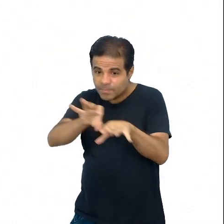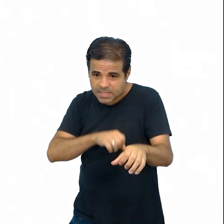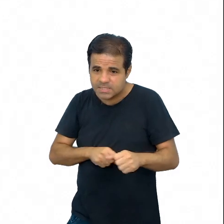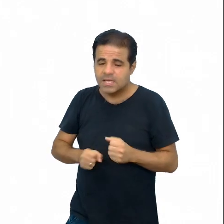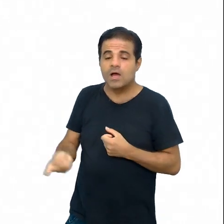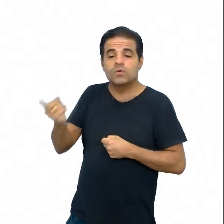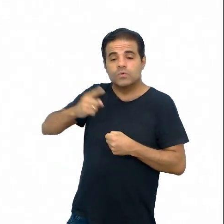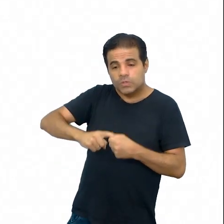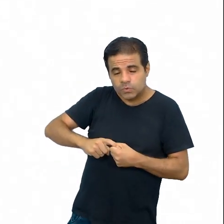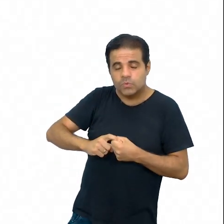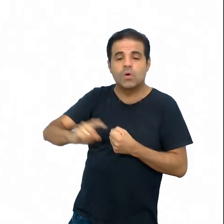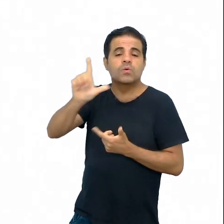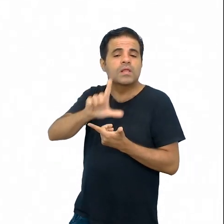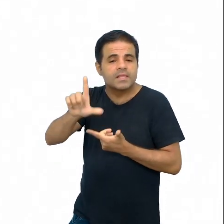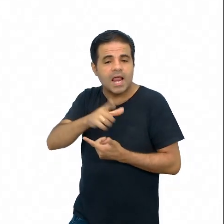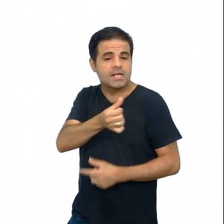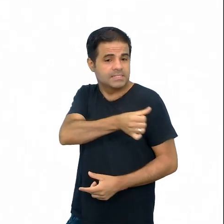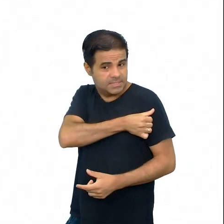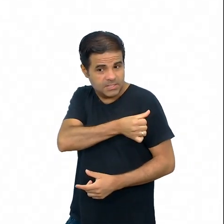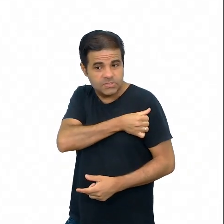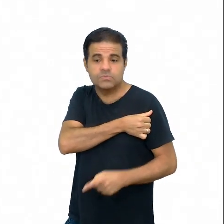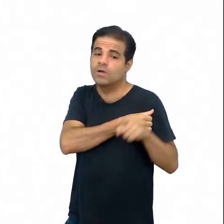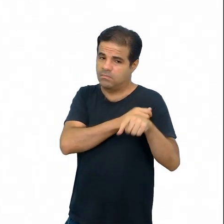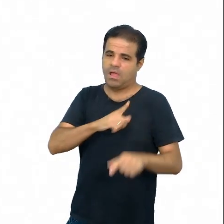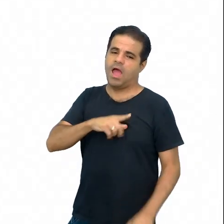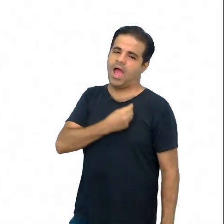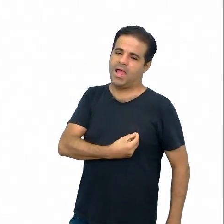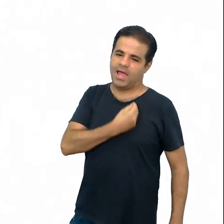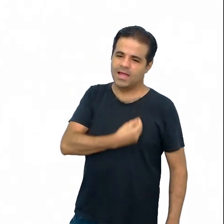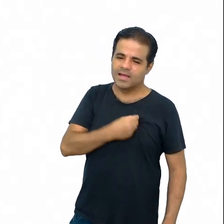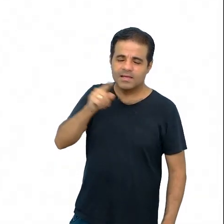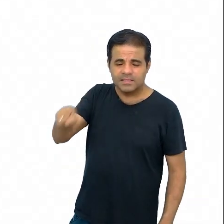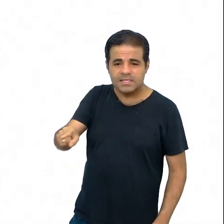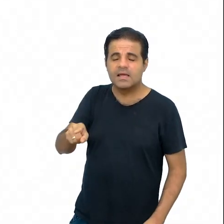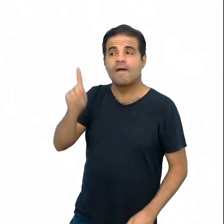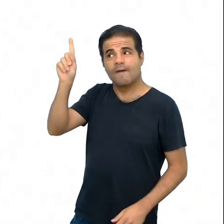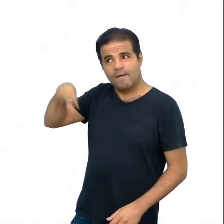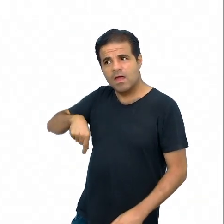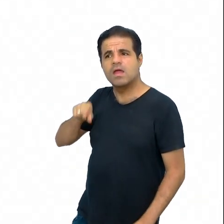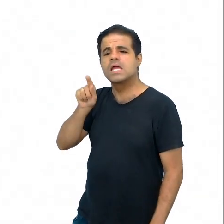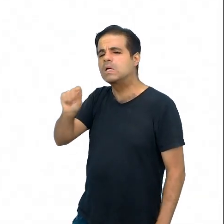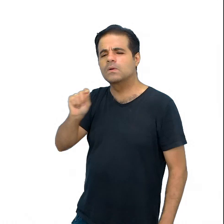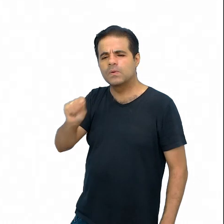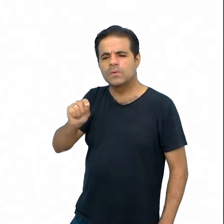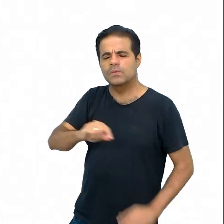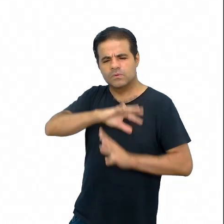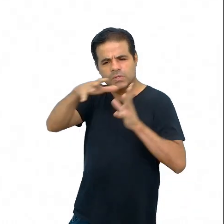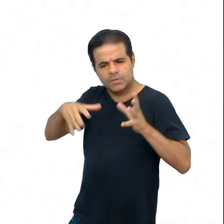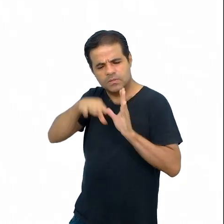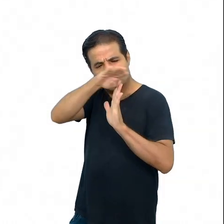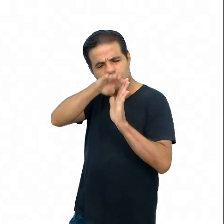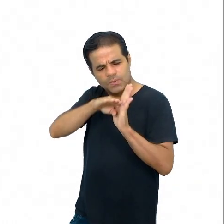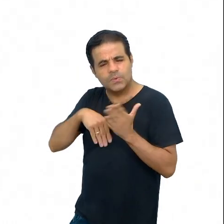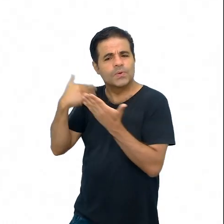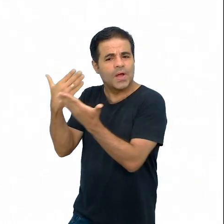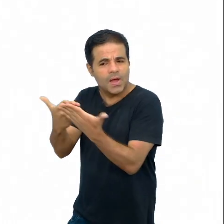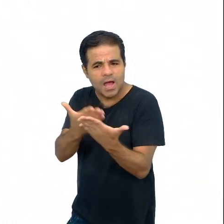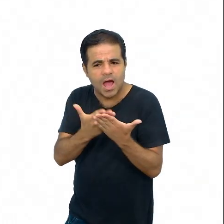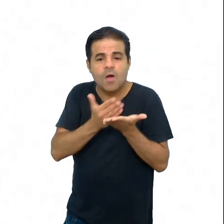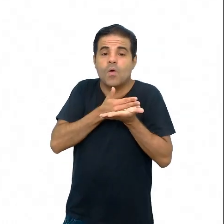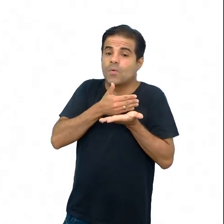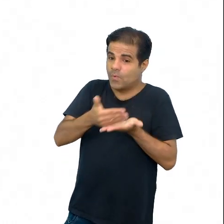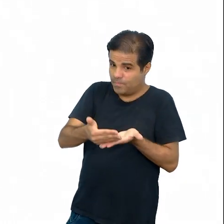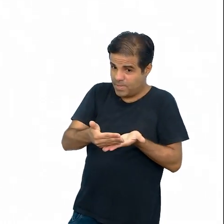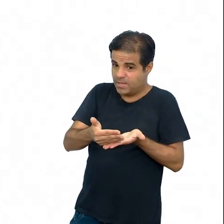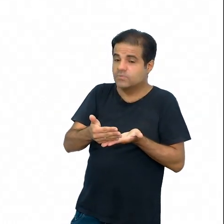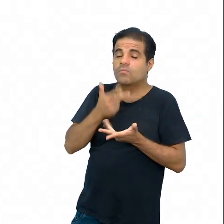leitor literário, 6º ano está aqui, né? E aí, então, esse conjunto de aulas, né, que inicia-se